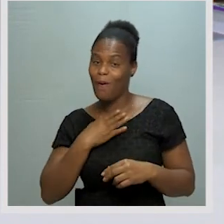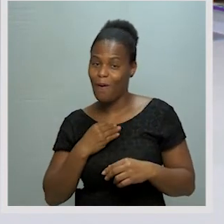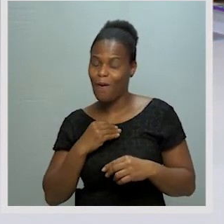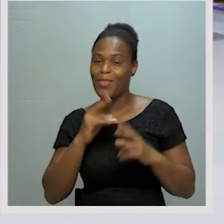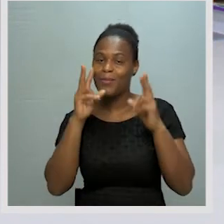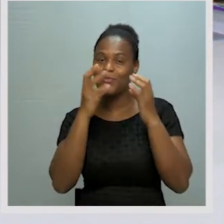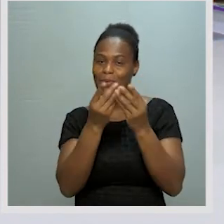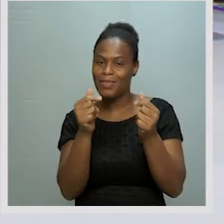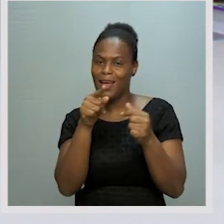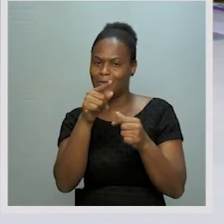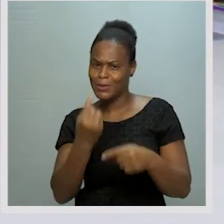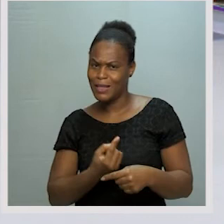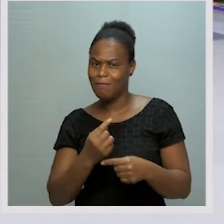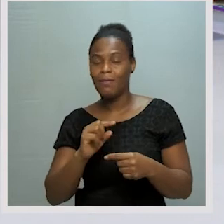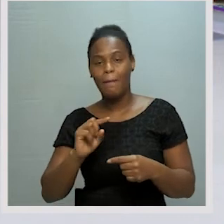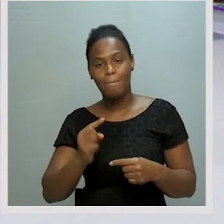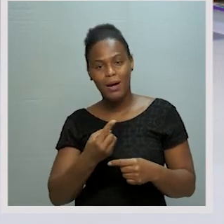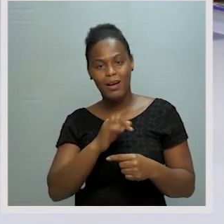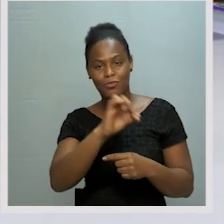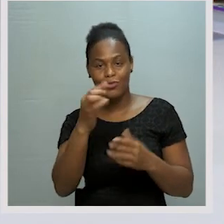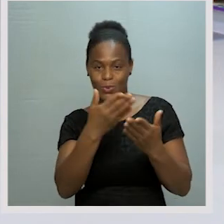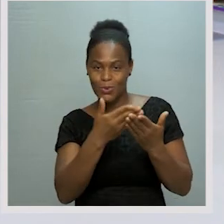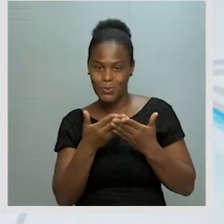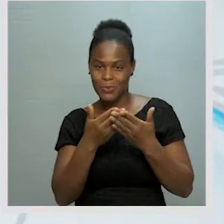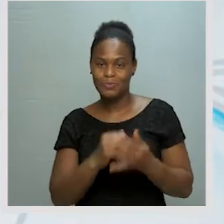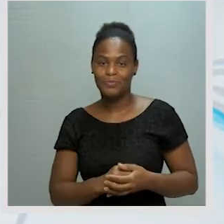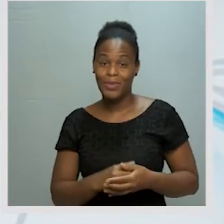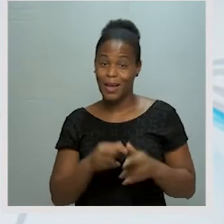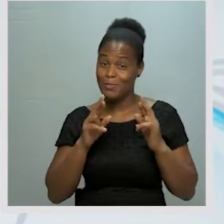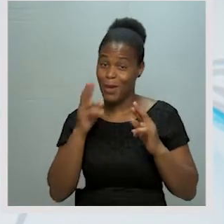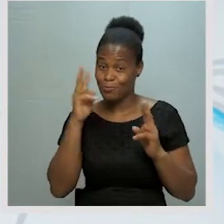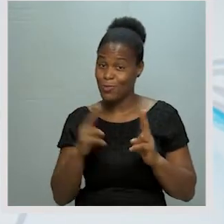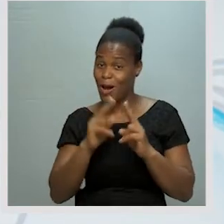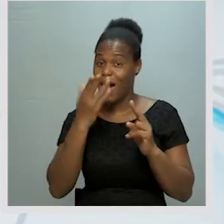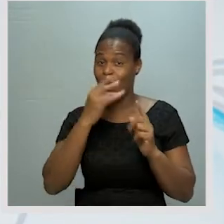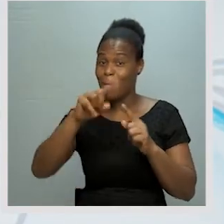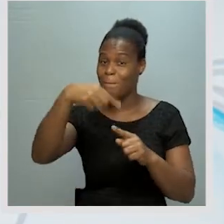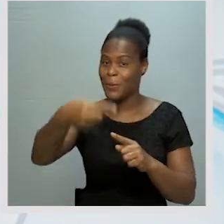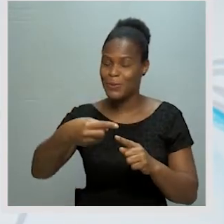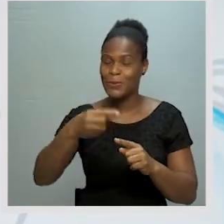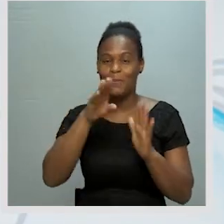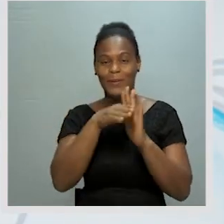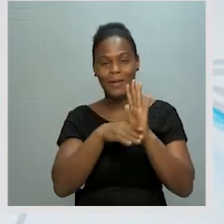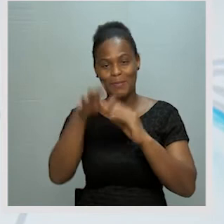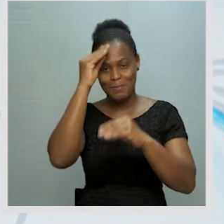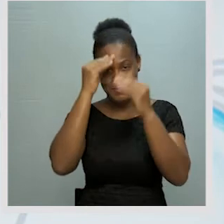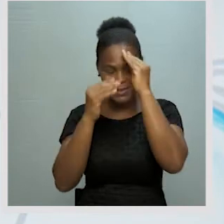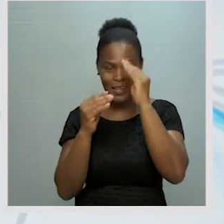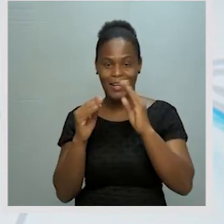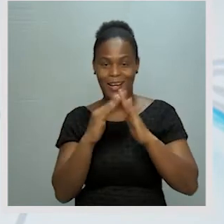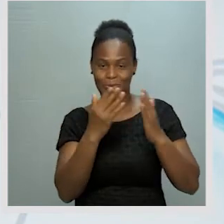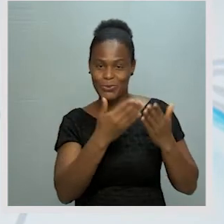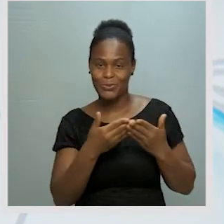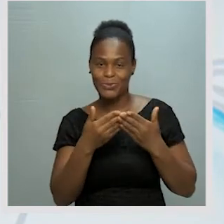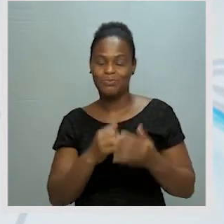e que a matéria vos sirva para o vosso estudo. Espero encontrar-vos na próxima aula do programa